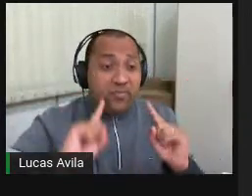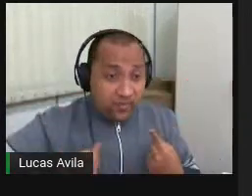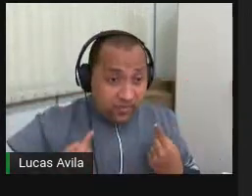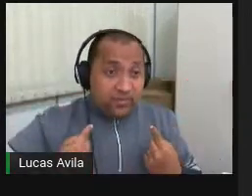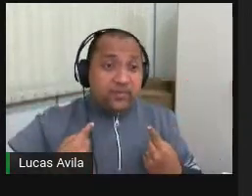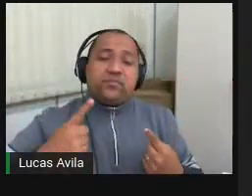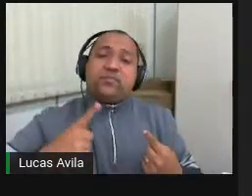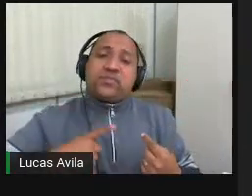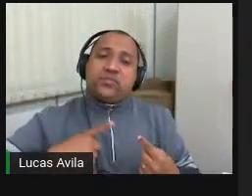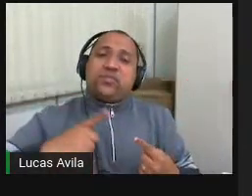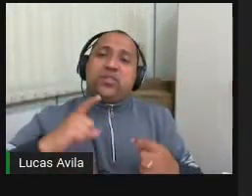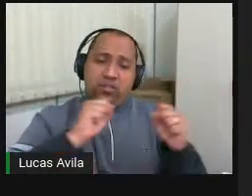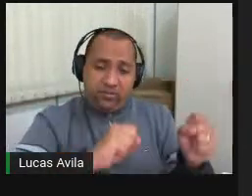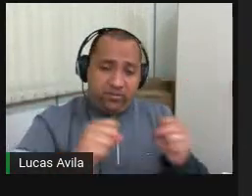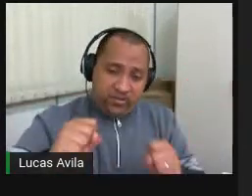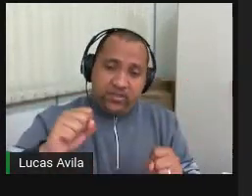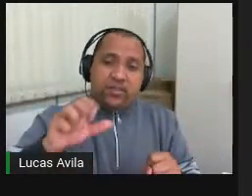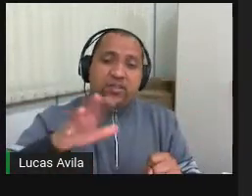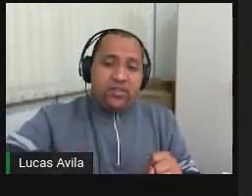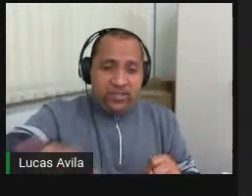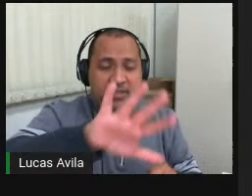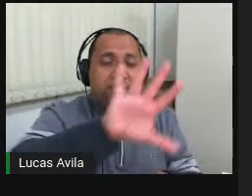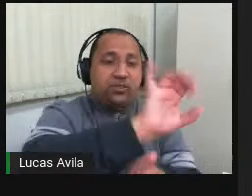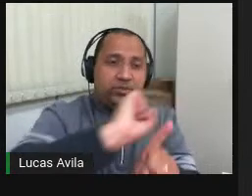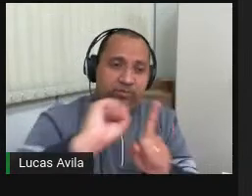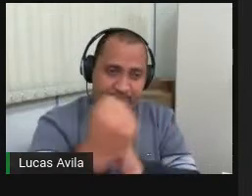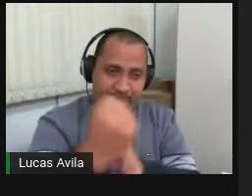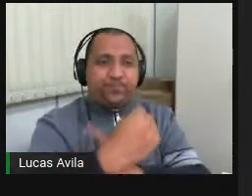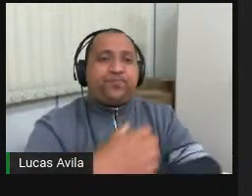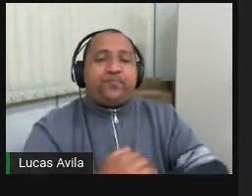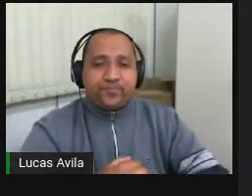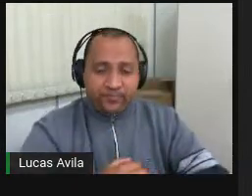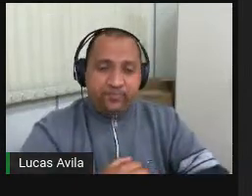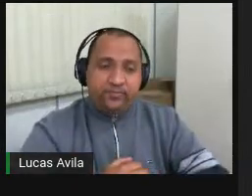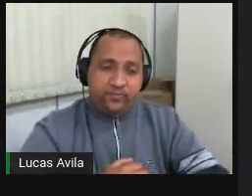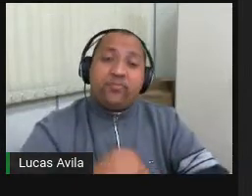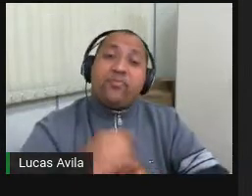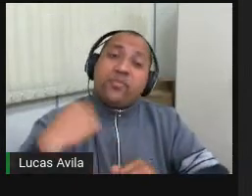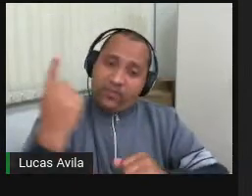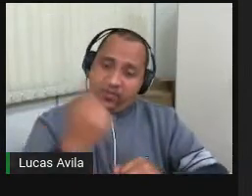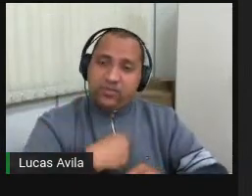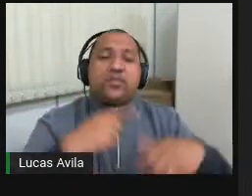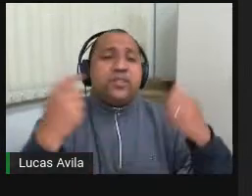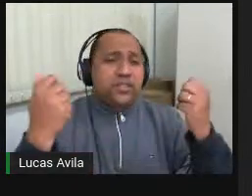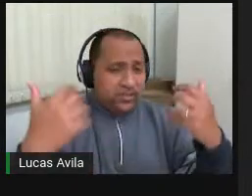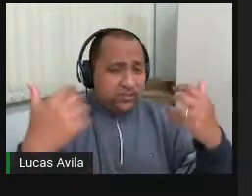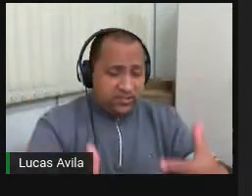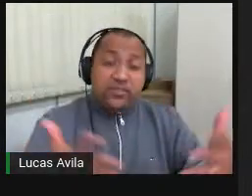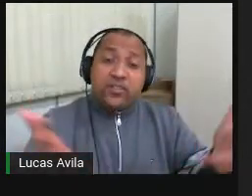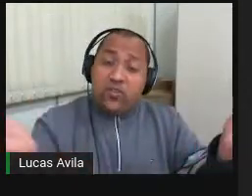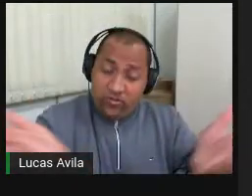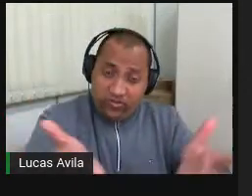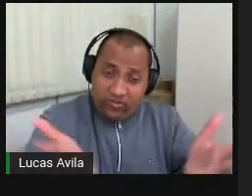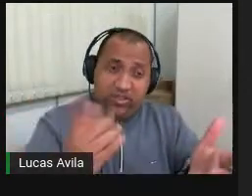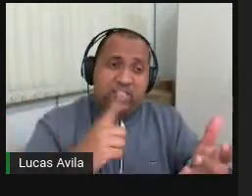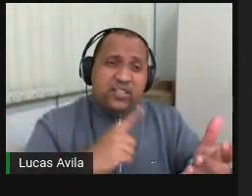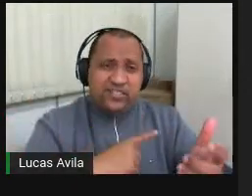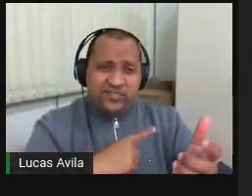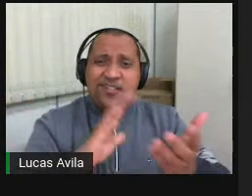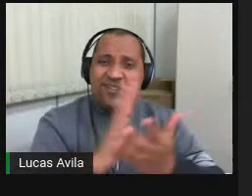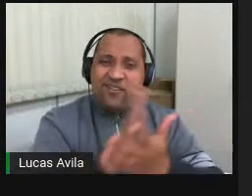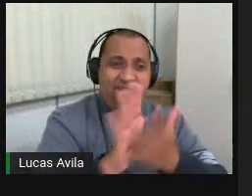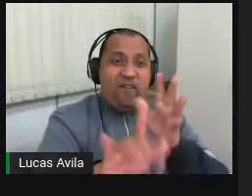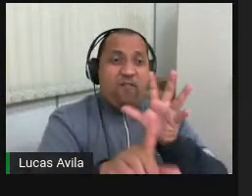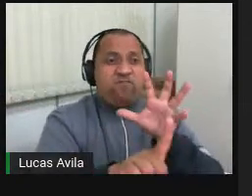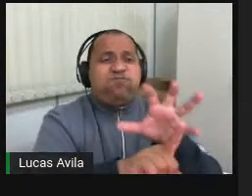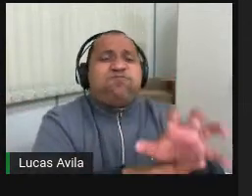impasses postos pela sociedade. Cumpre dizer que, mesmo diante da tentativa de asfixia econômica